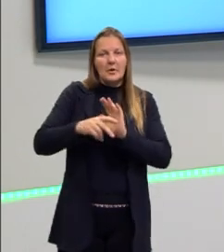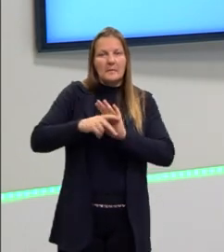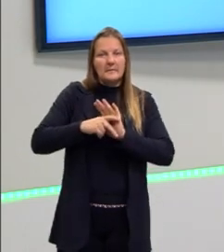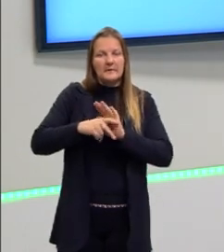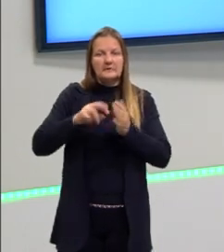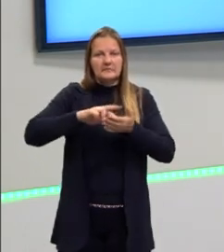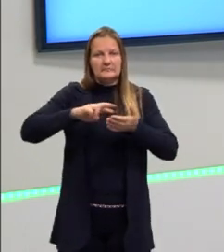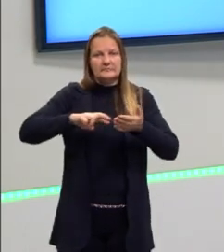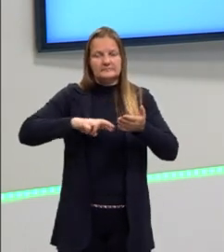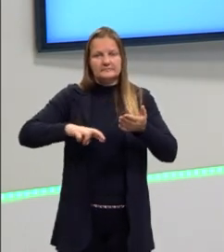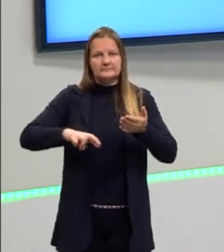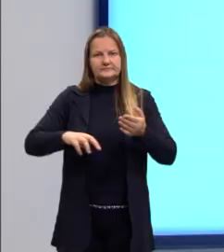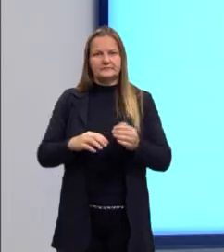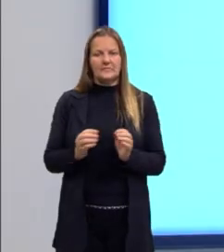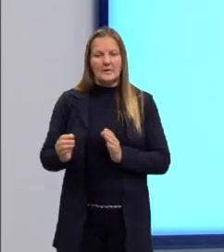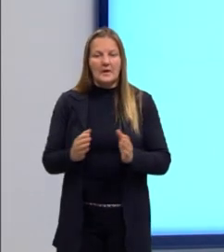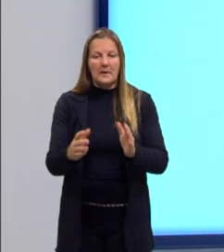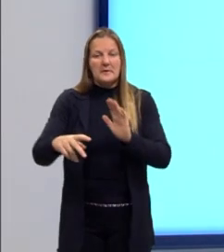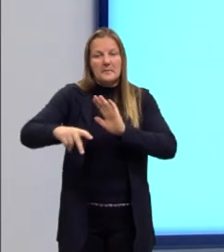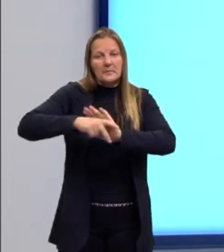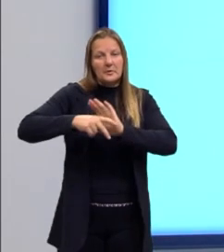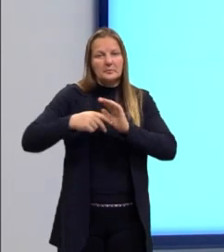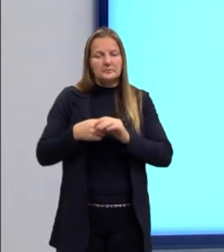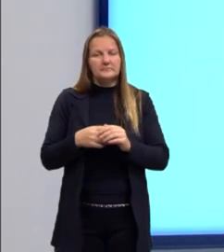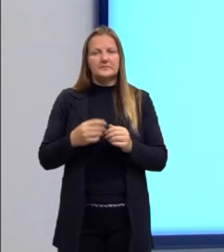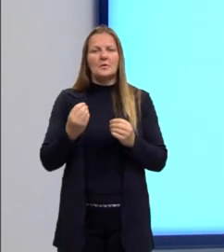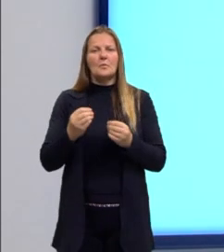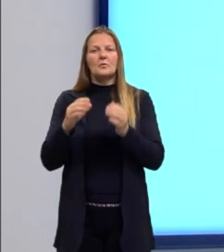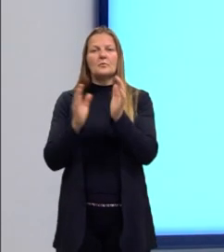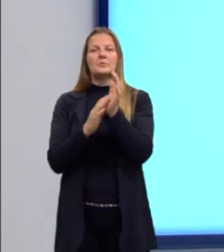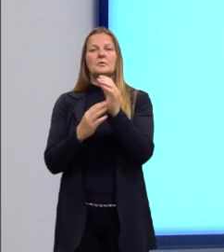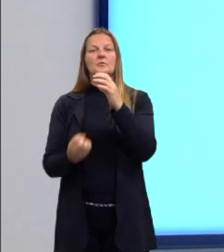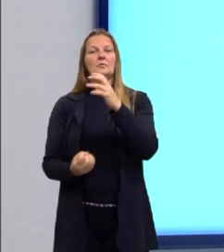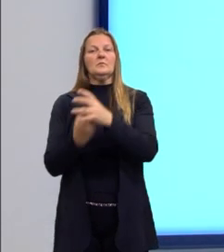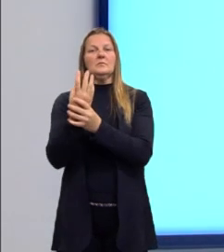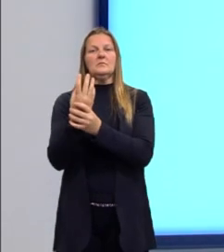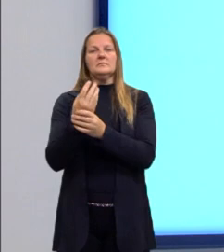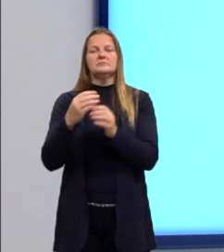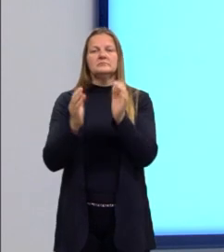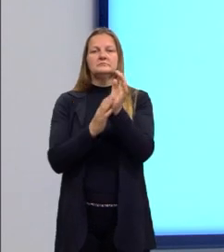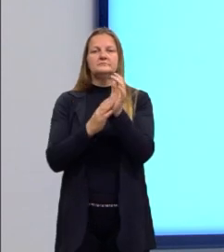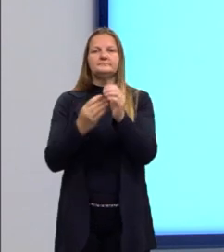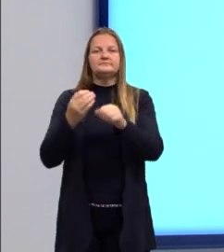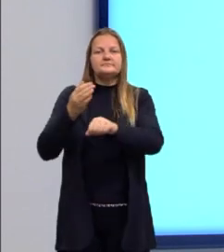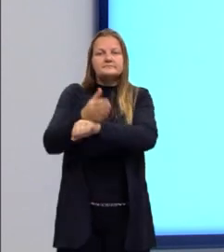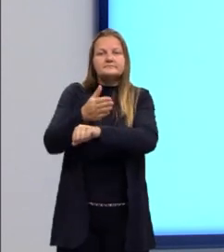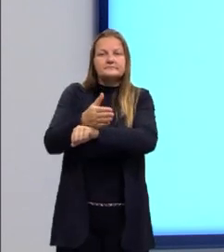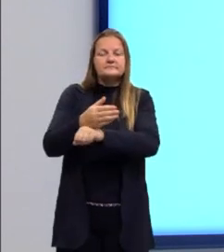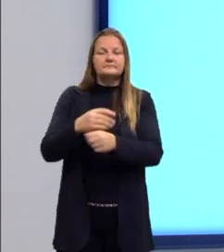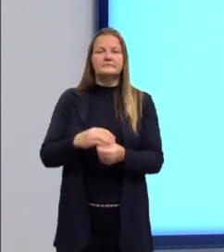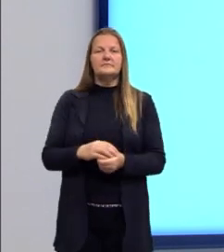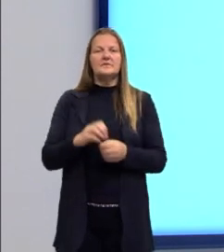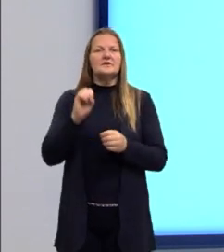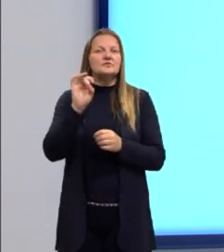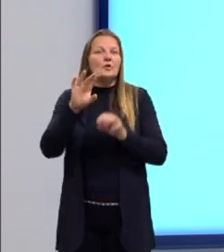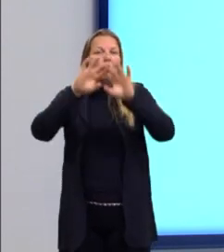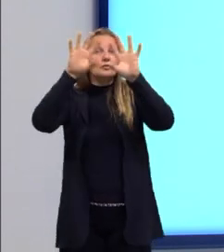e depois para construir a propostas de intervenção Ah mas isso não é só lá na conclusão